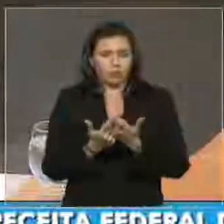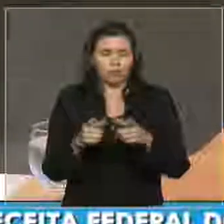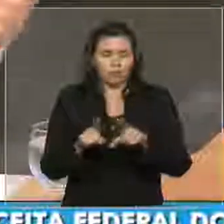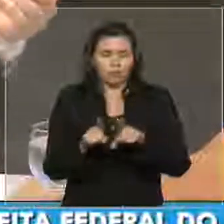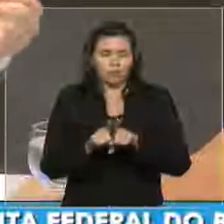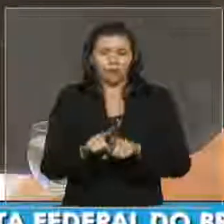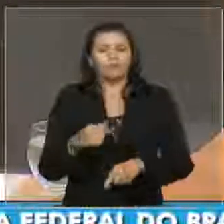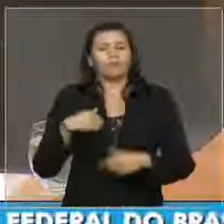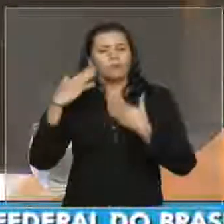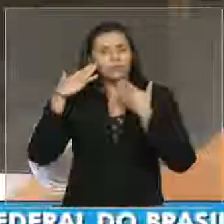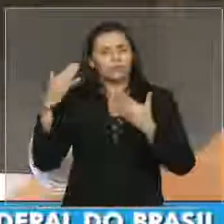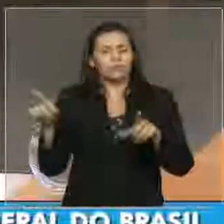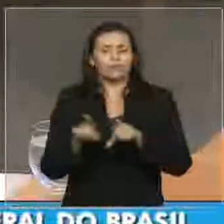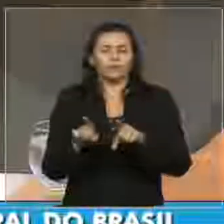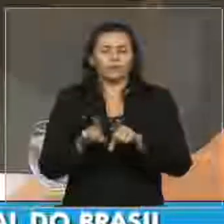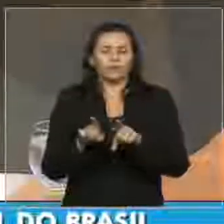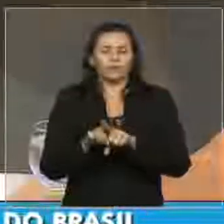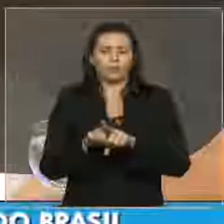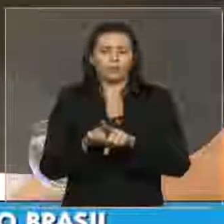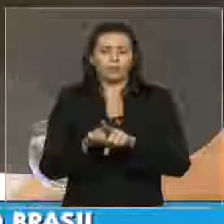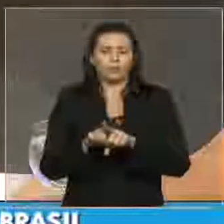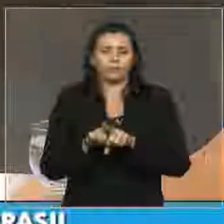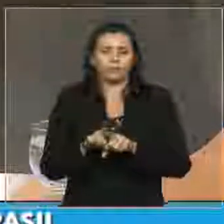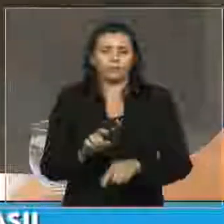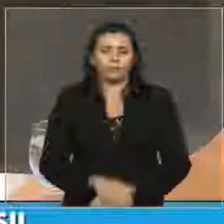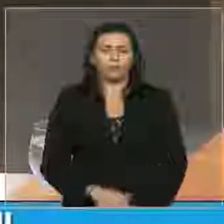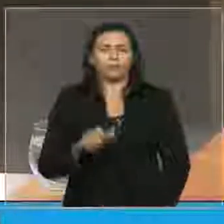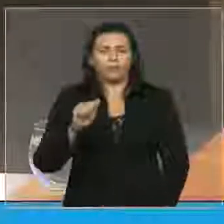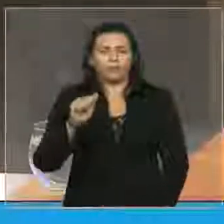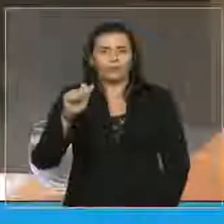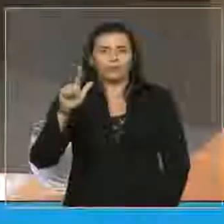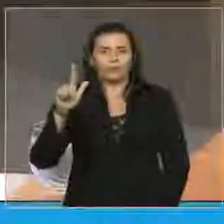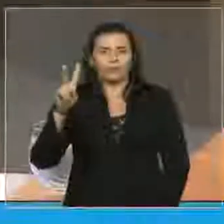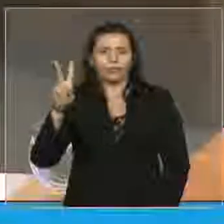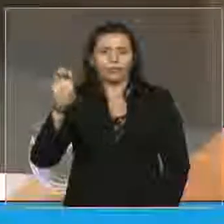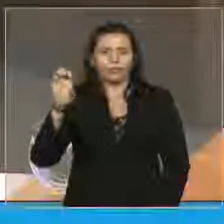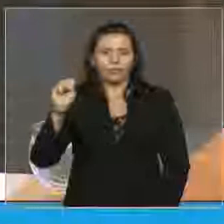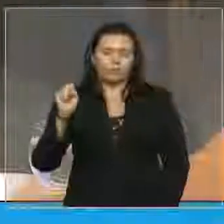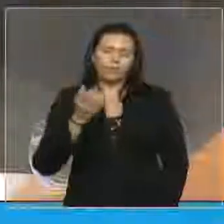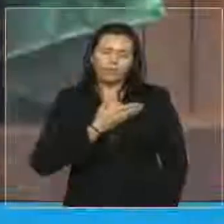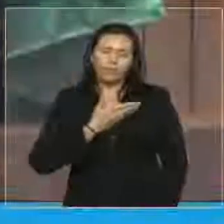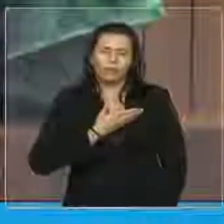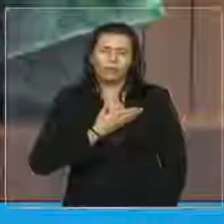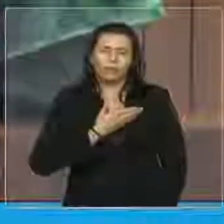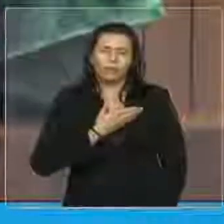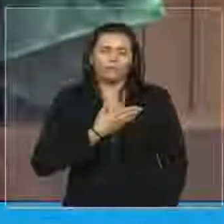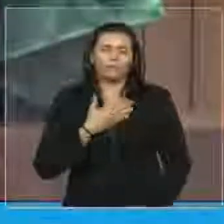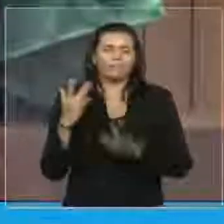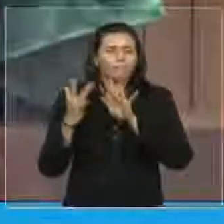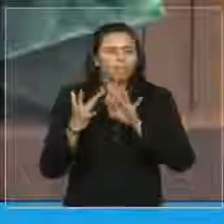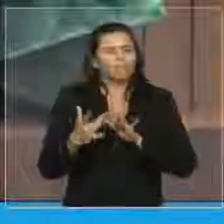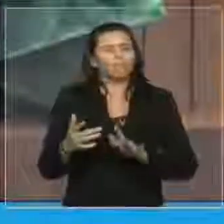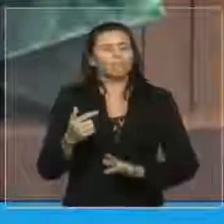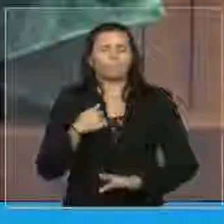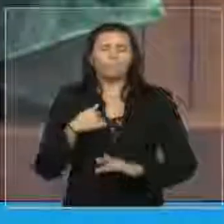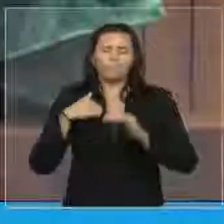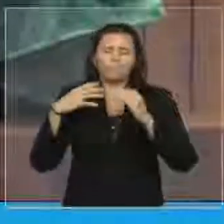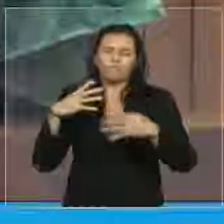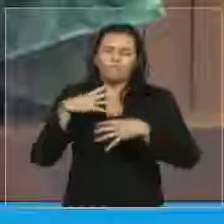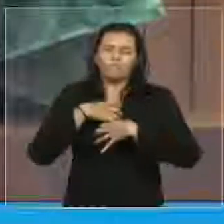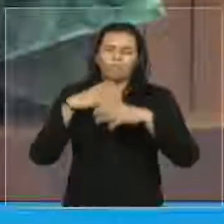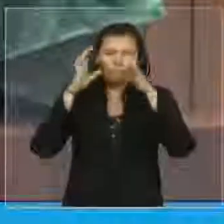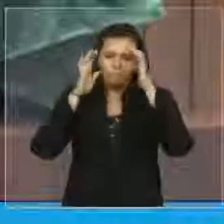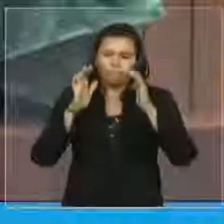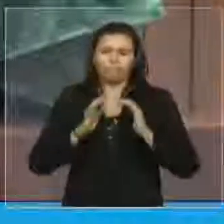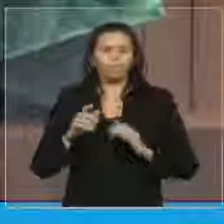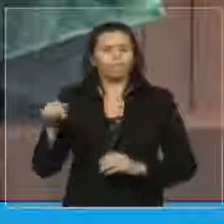Agradecer a presença ao excelentíssimo senhor Marcelo Ribeiro Alves, nosso colega e amigo particular, e que nos honra muito também, desempenhando um excelente